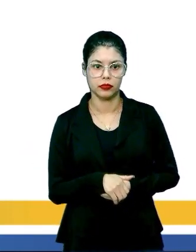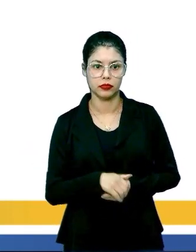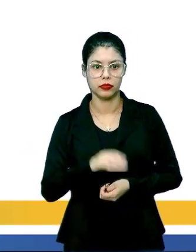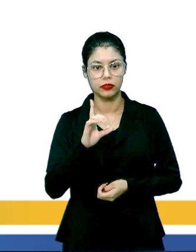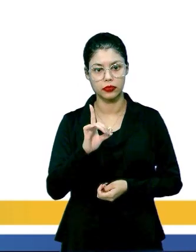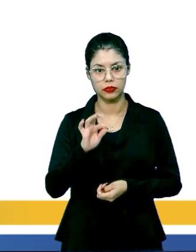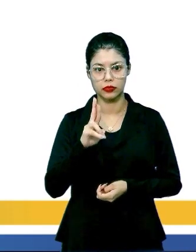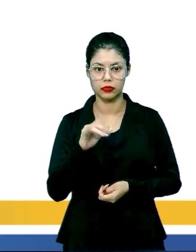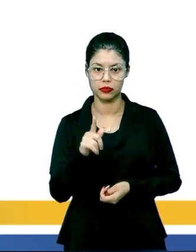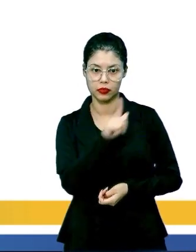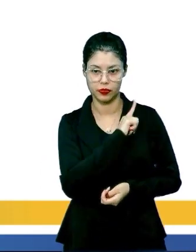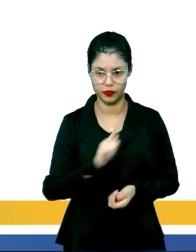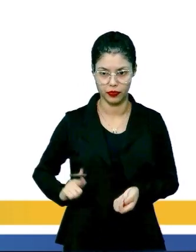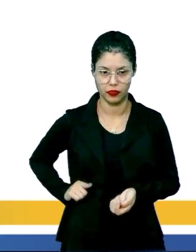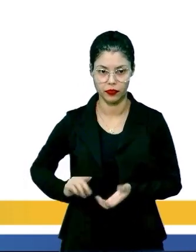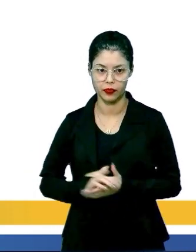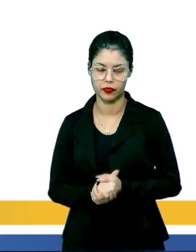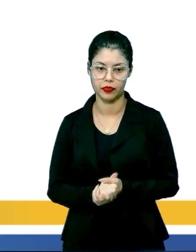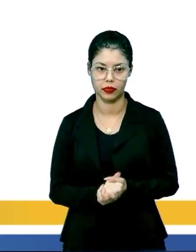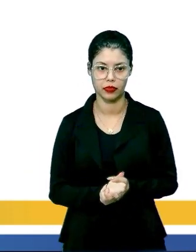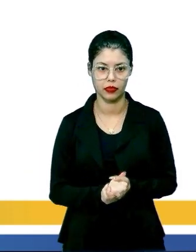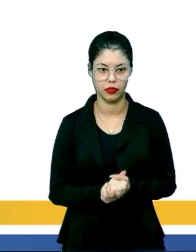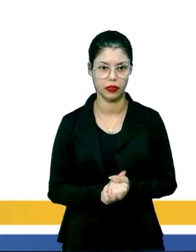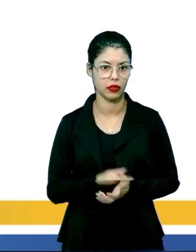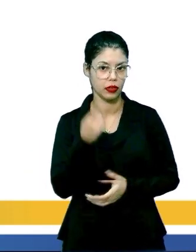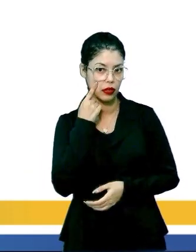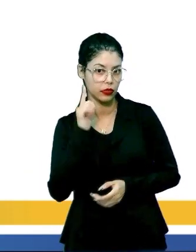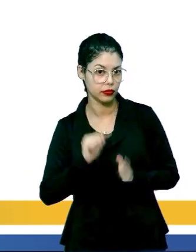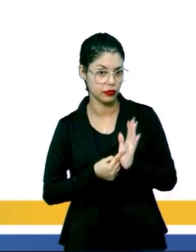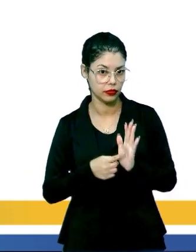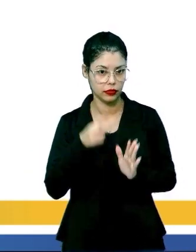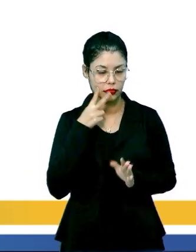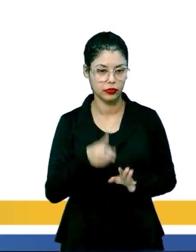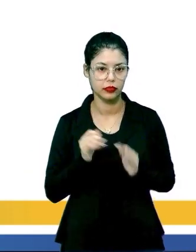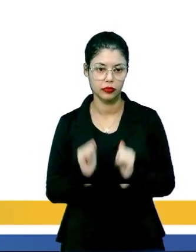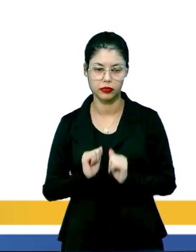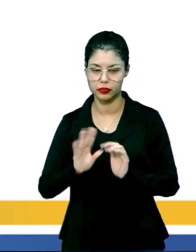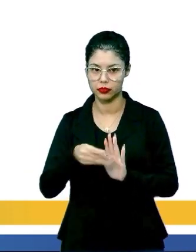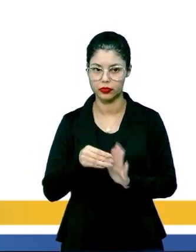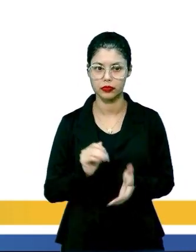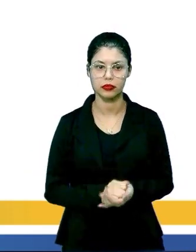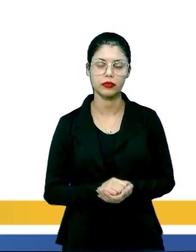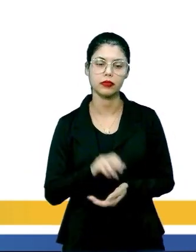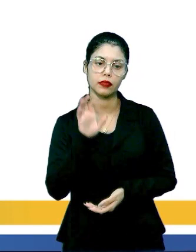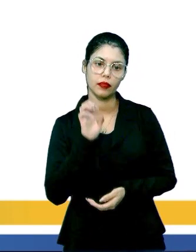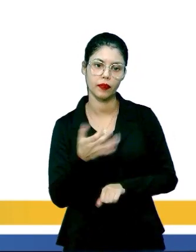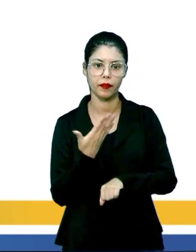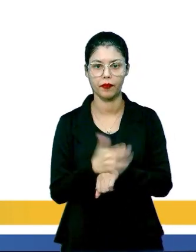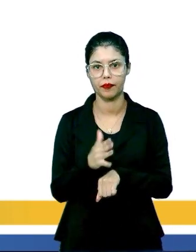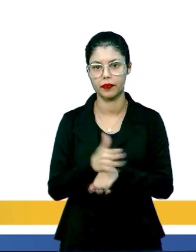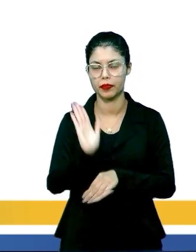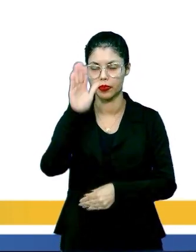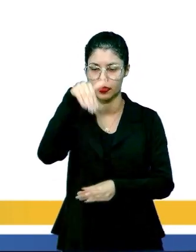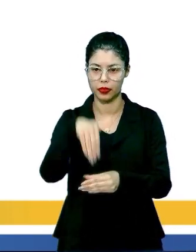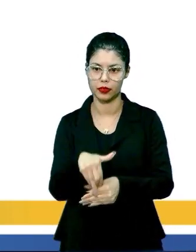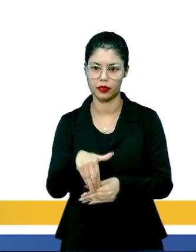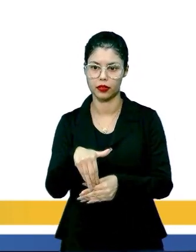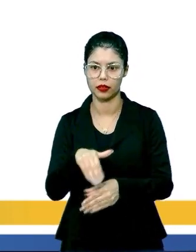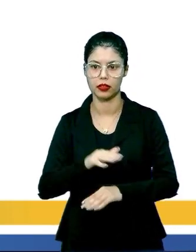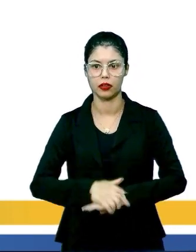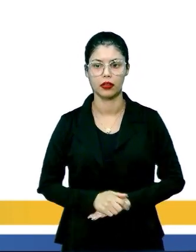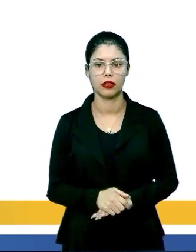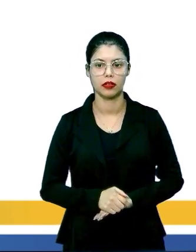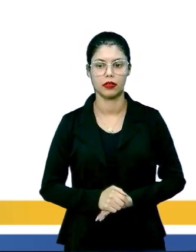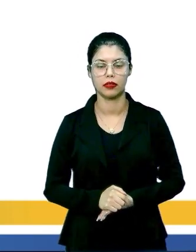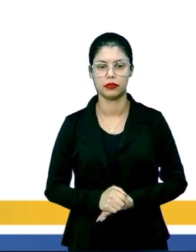Ou D, árbitro governamental. Olha, outro ponto a gente pode colocar. Letra E, as